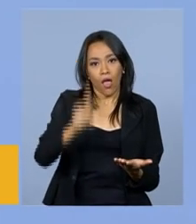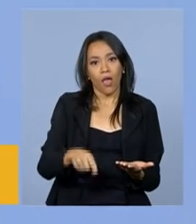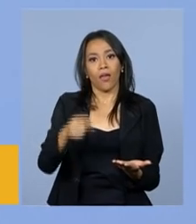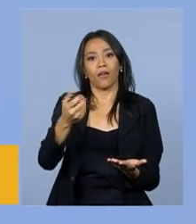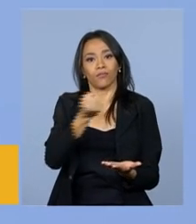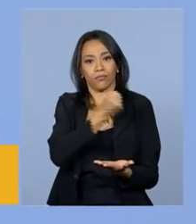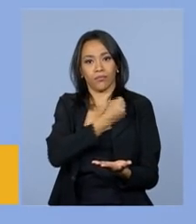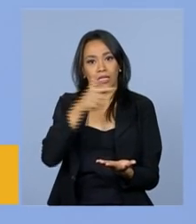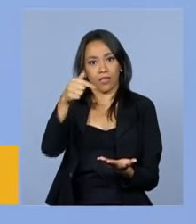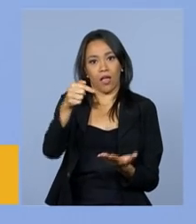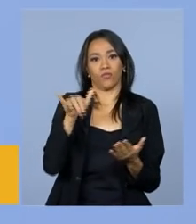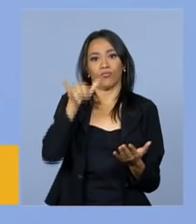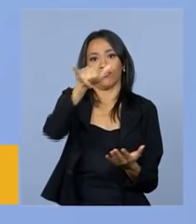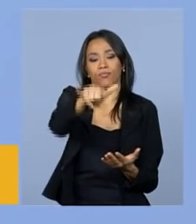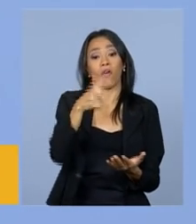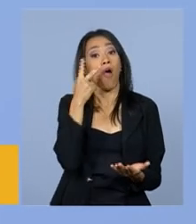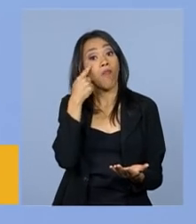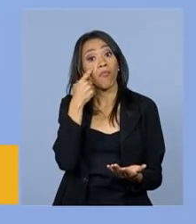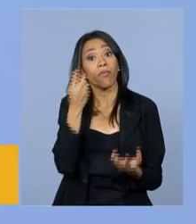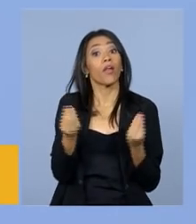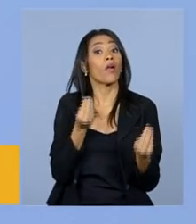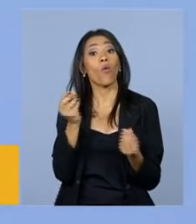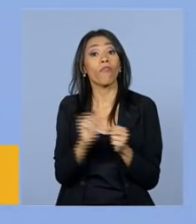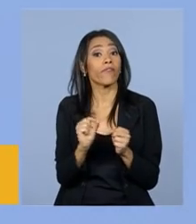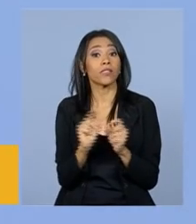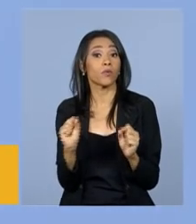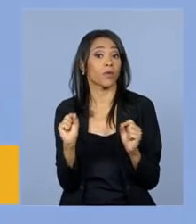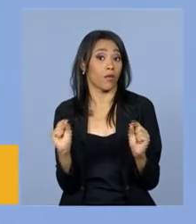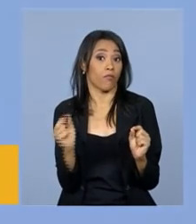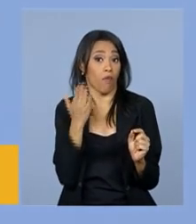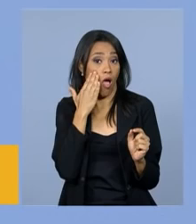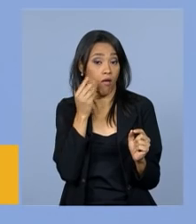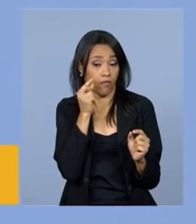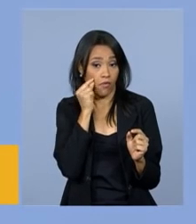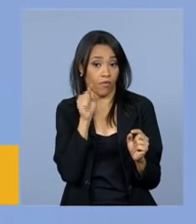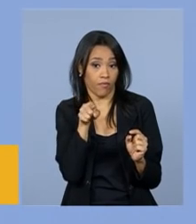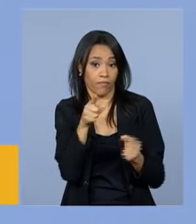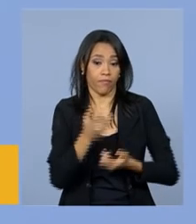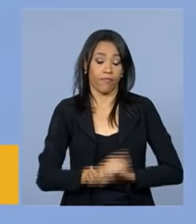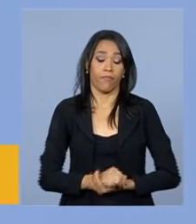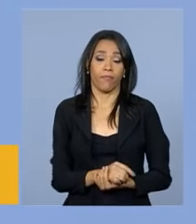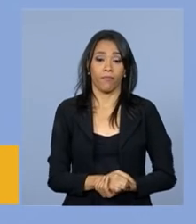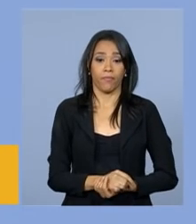ele vai fazer. Parece pra mim que isso é um V0.